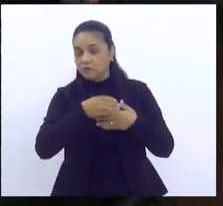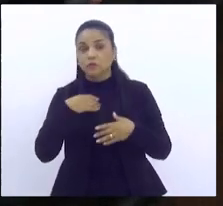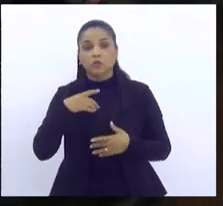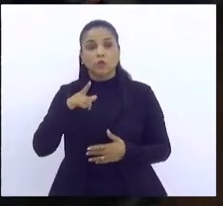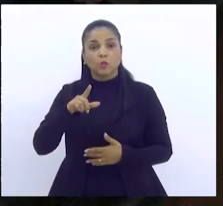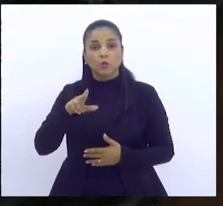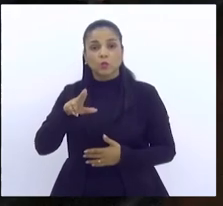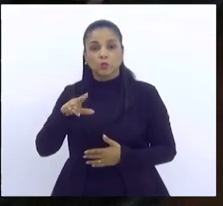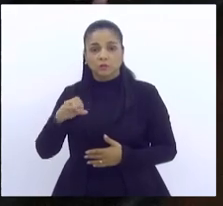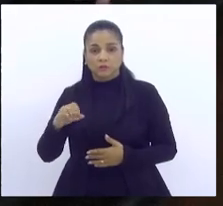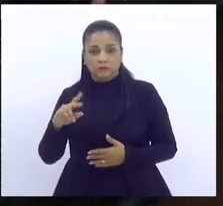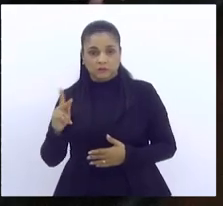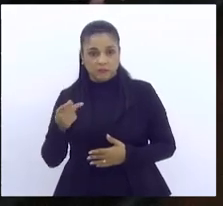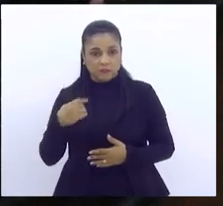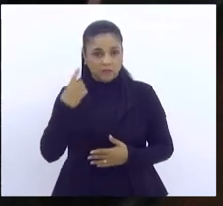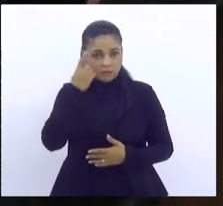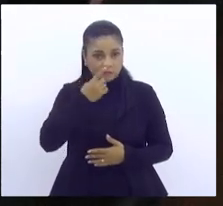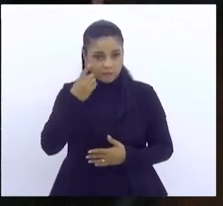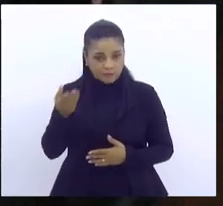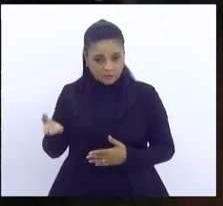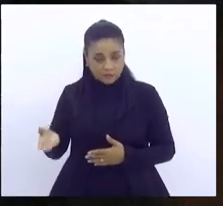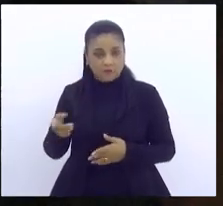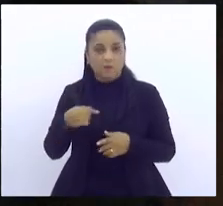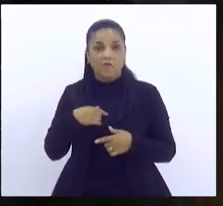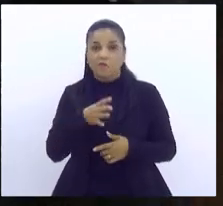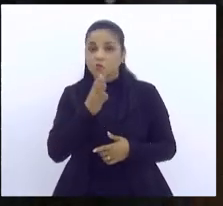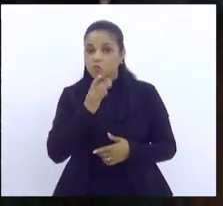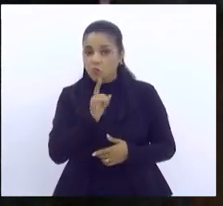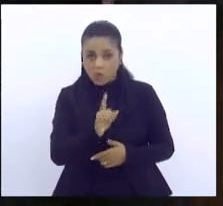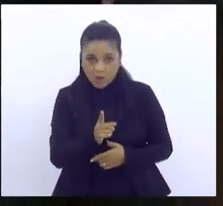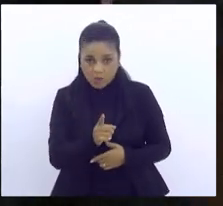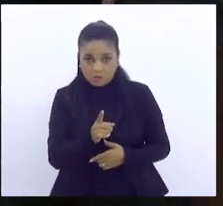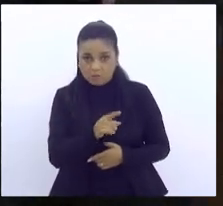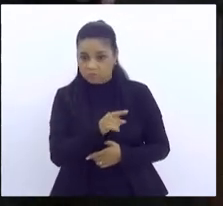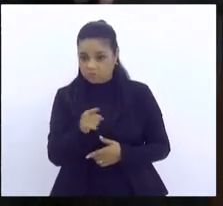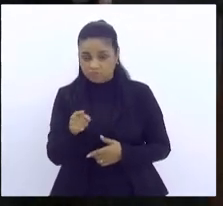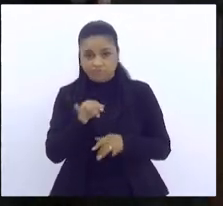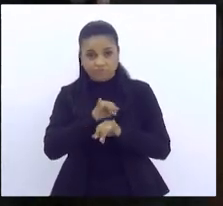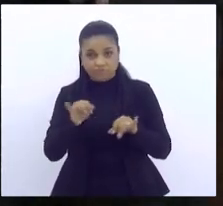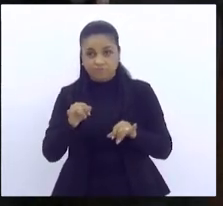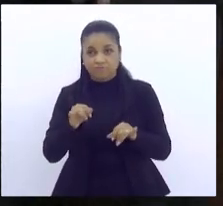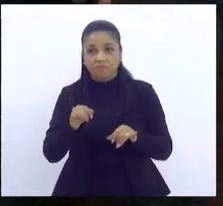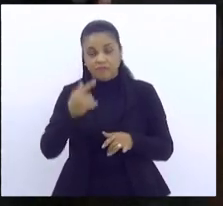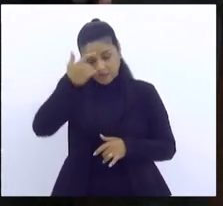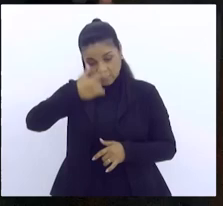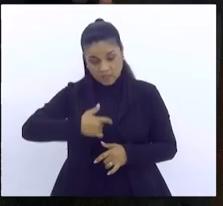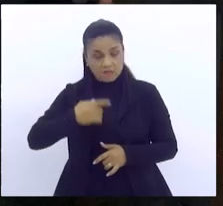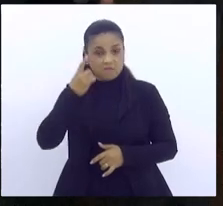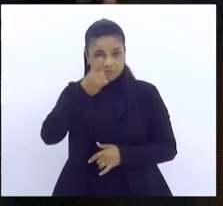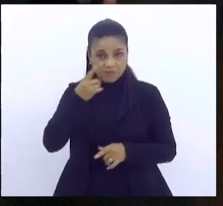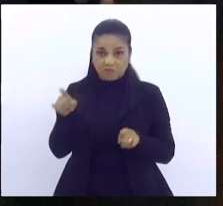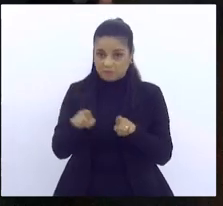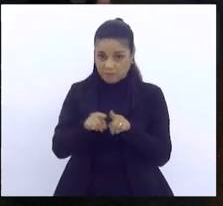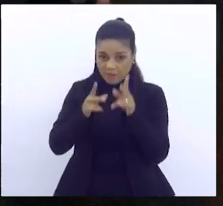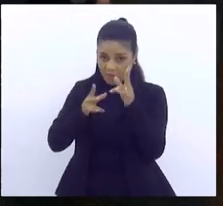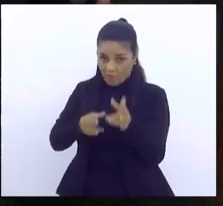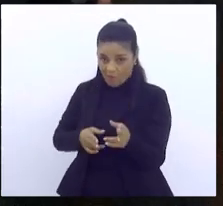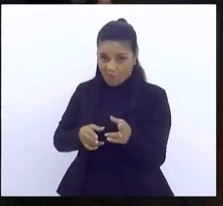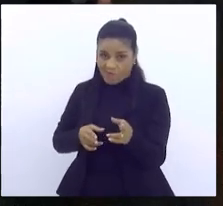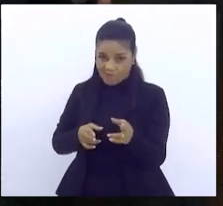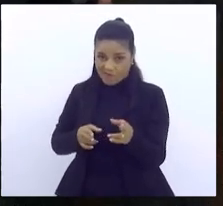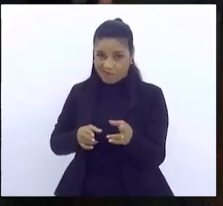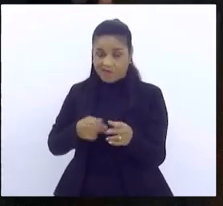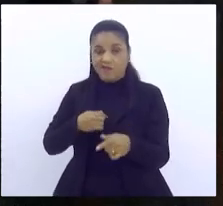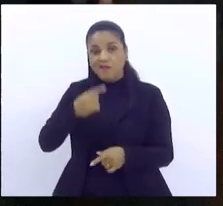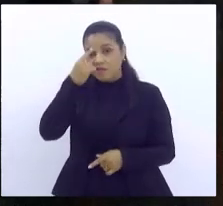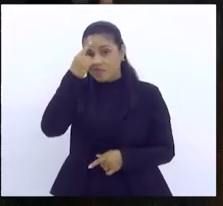e talvez não sejam, chegou ao conhecimento de vossas excelências, que tanto esse deputado aqui também. Só para o senhor ter ideia,